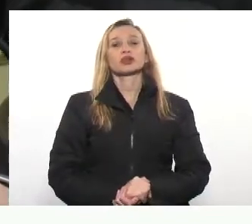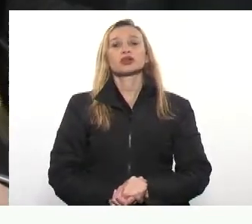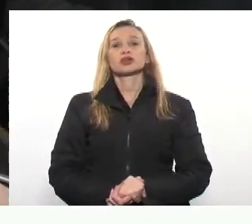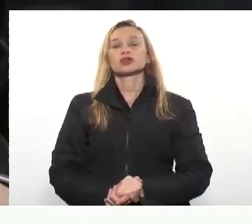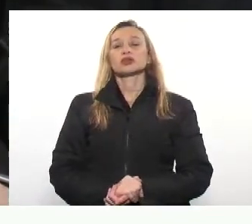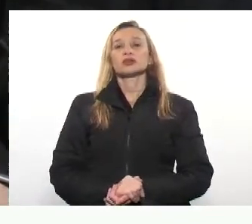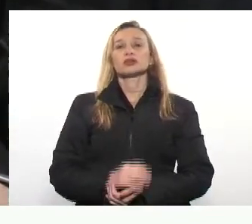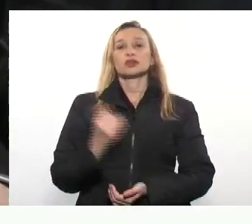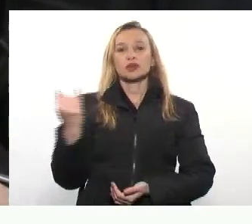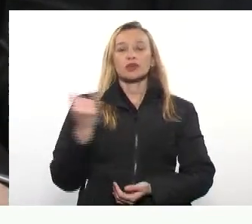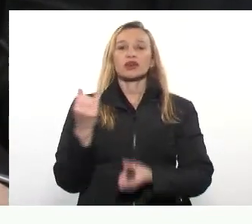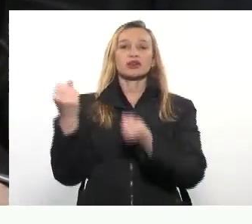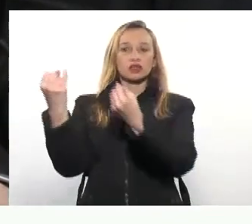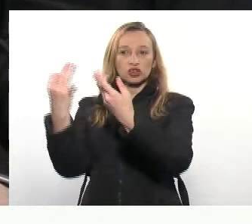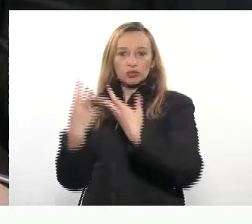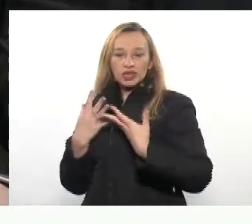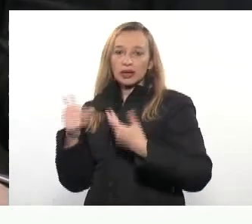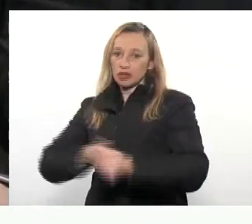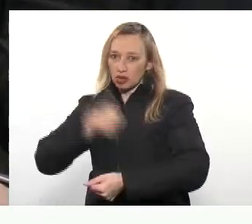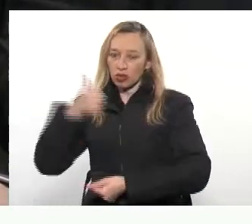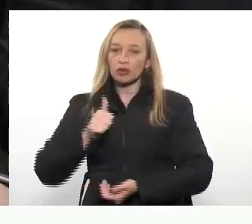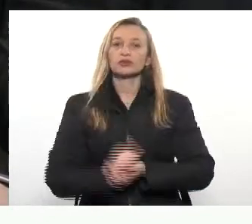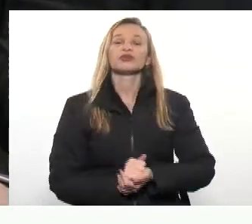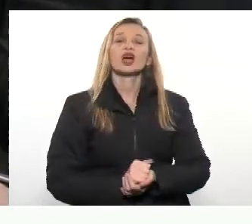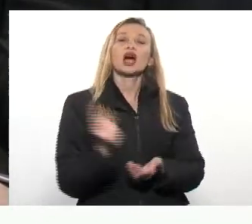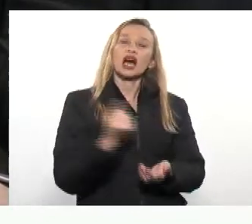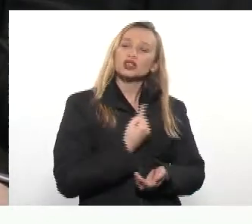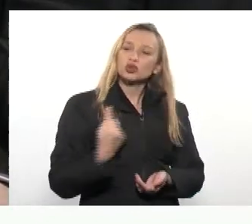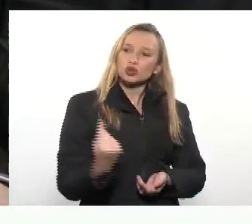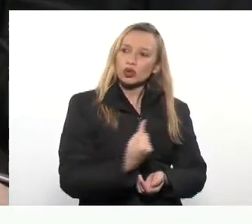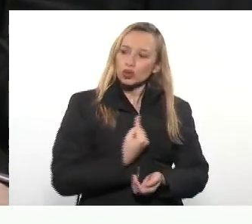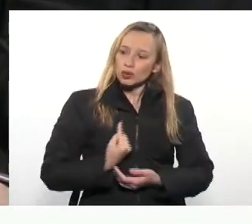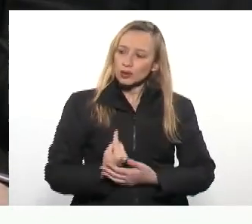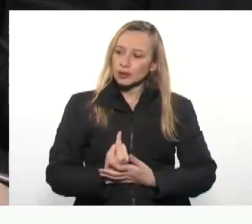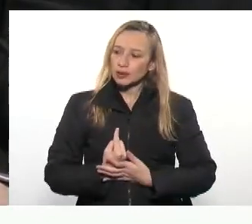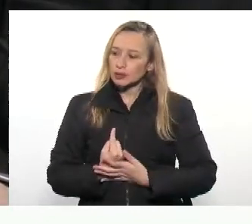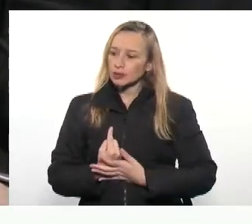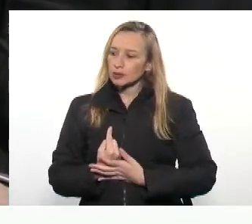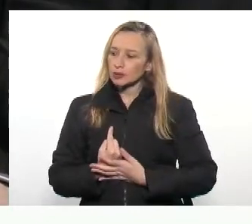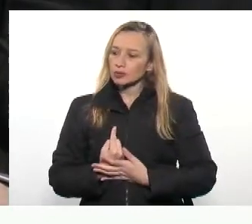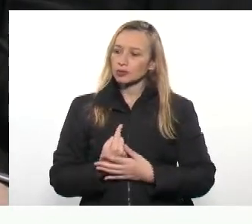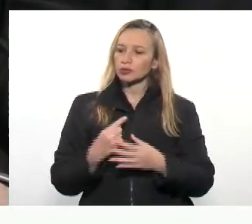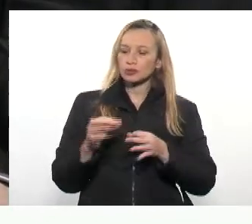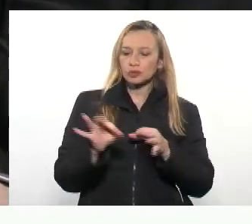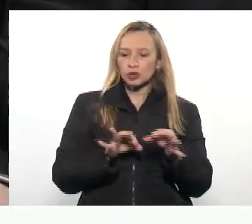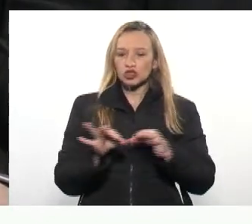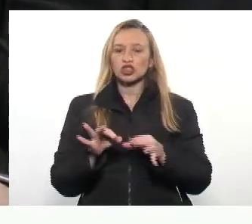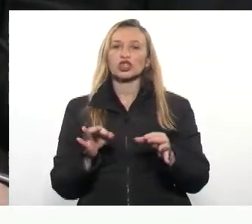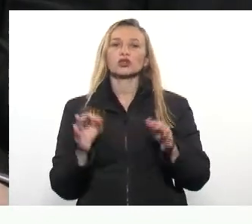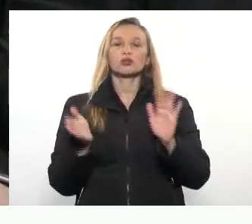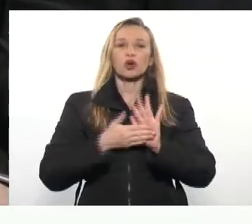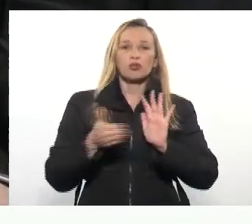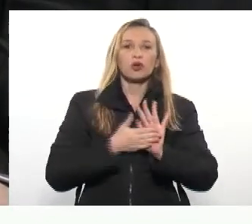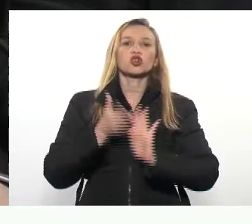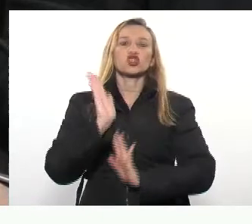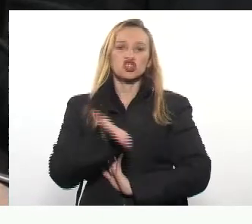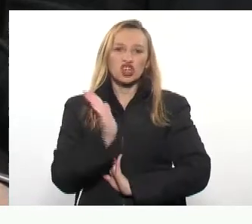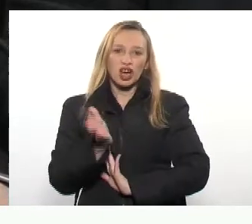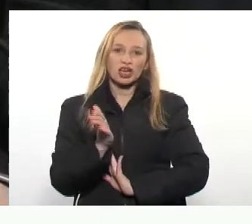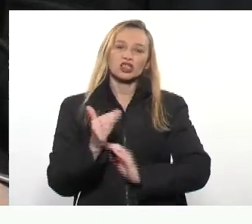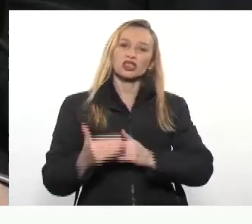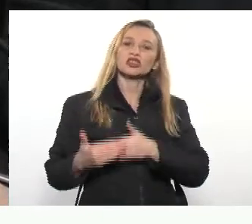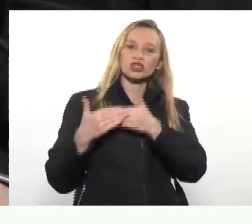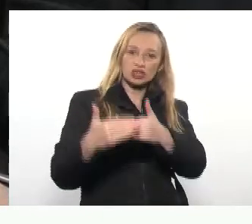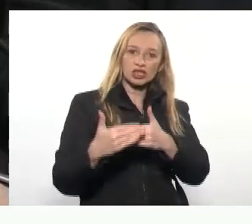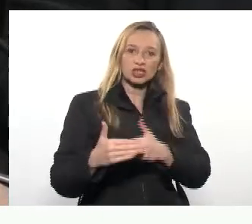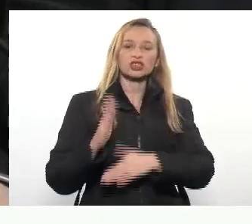sua, até para poder esclarecer melhor isso. A nossa projeto, a nossa proposta, que já está em fase adiantada,